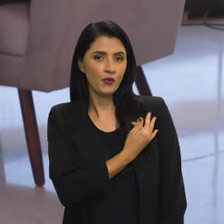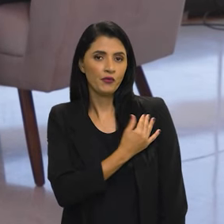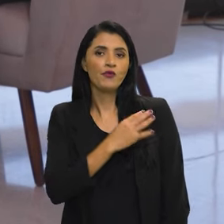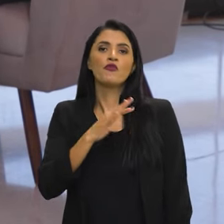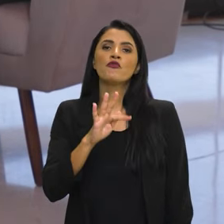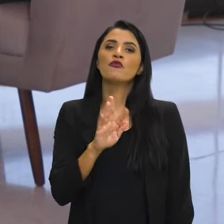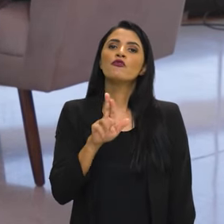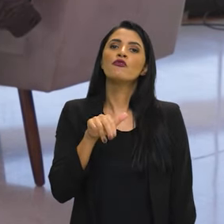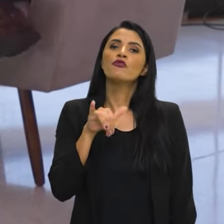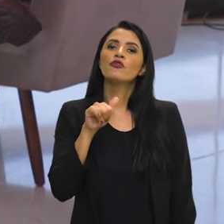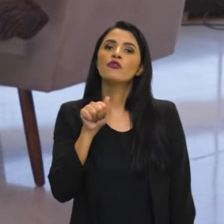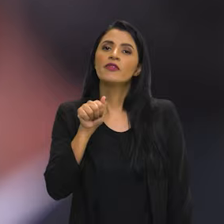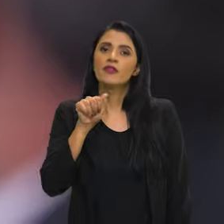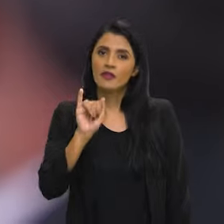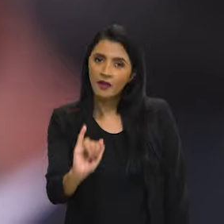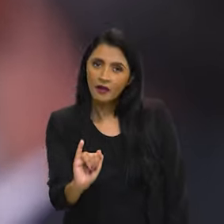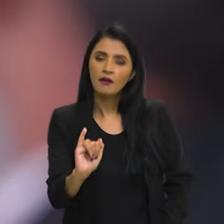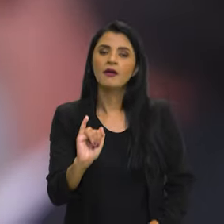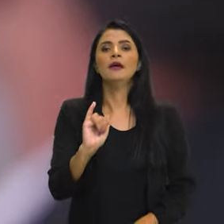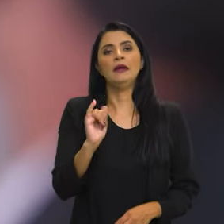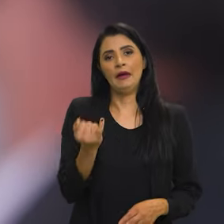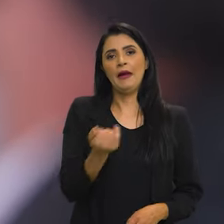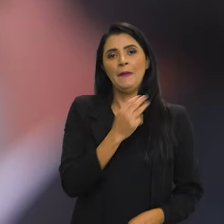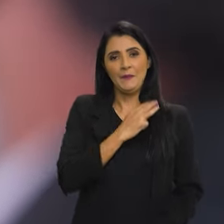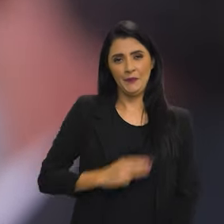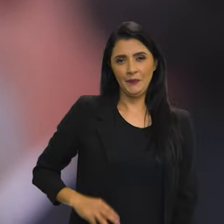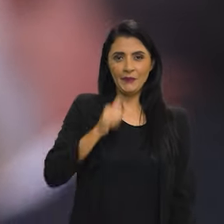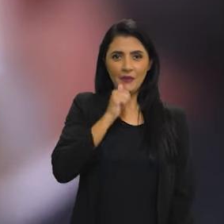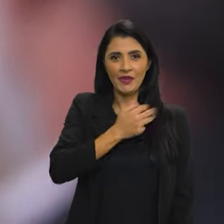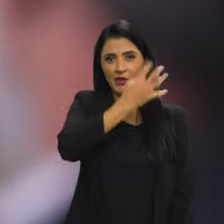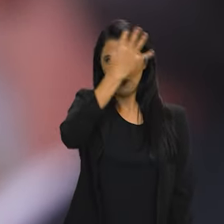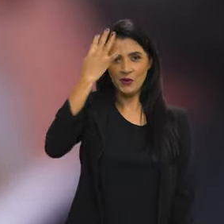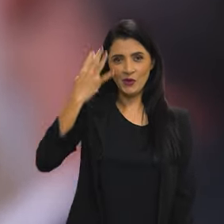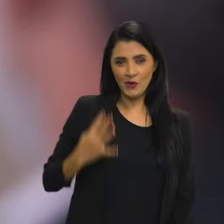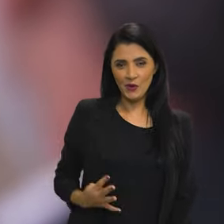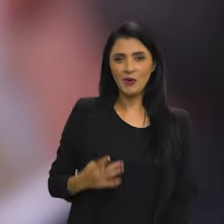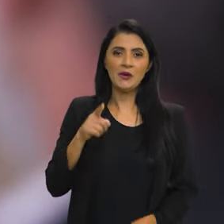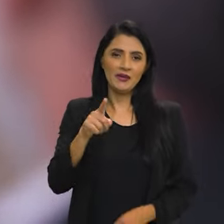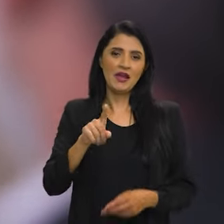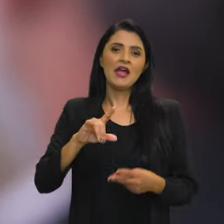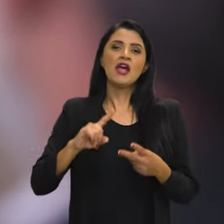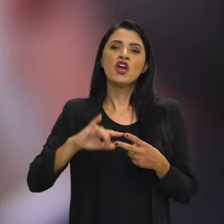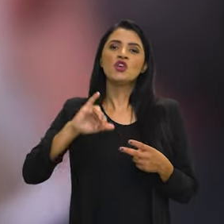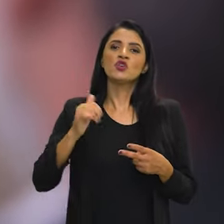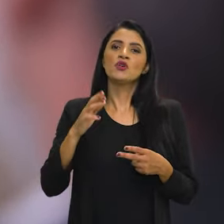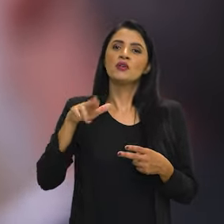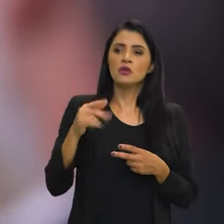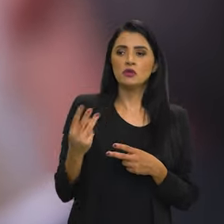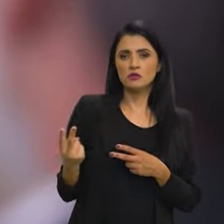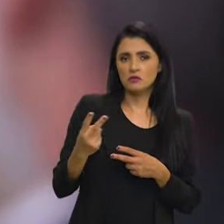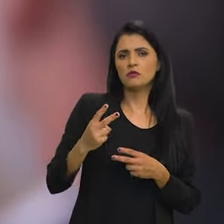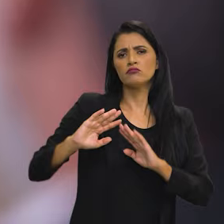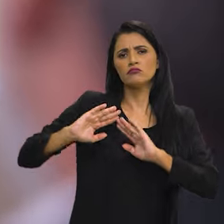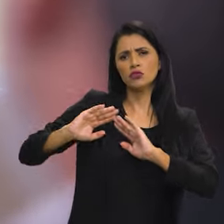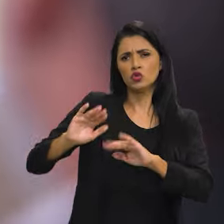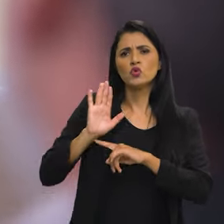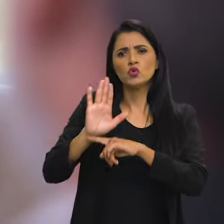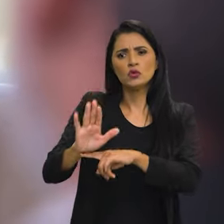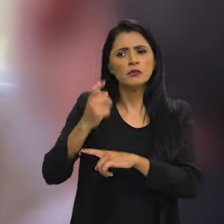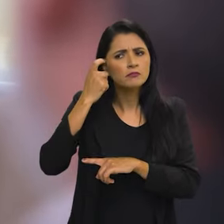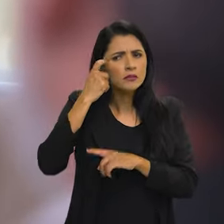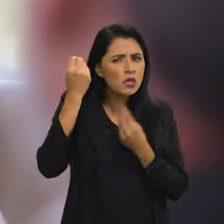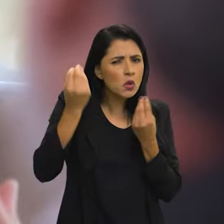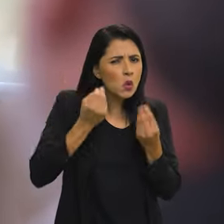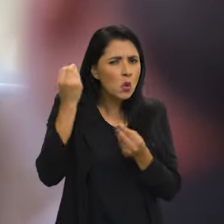exemplo, a ministra Sônia, junto com a Joênia, a presidente da FUNAI, elas pediram a nossa ajuda para repensar um pouco a maneira da FUNAI fazer